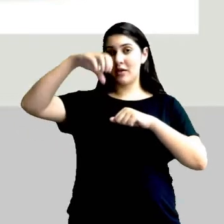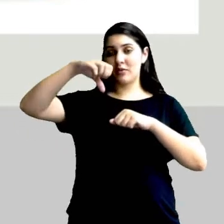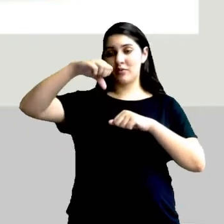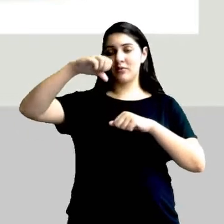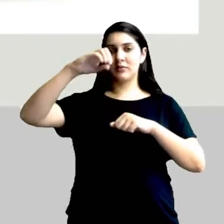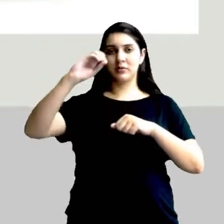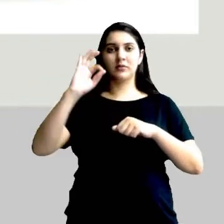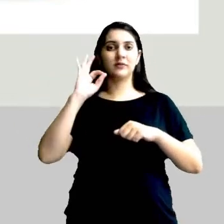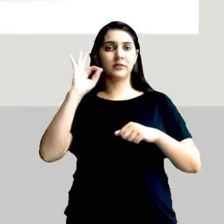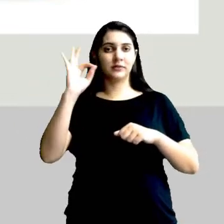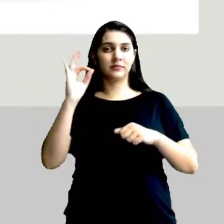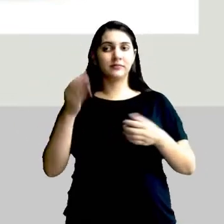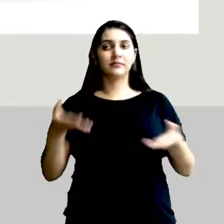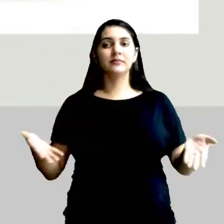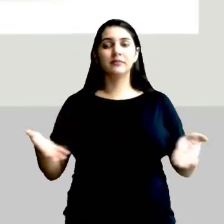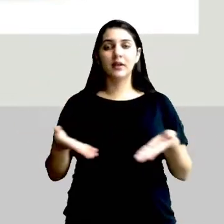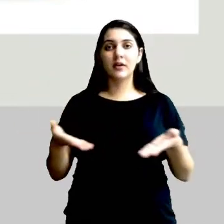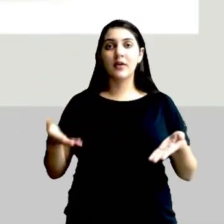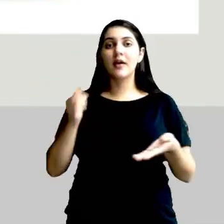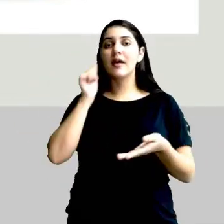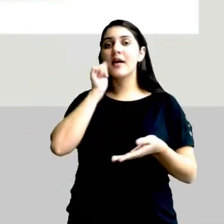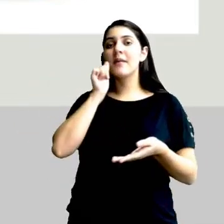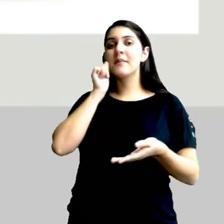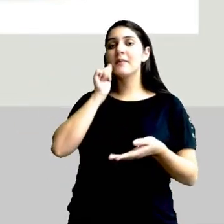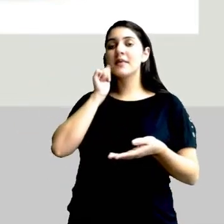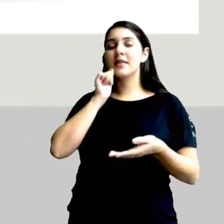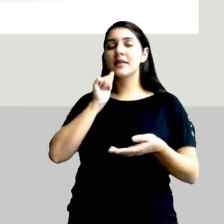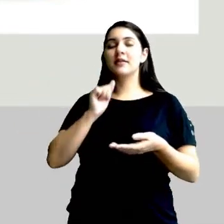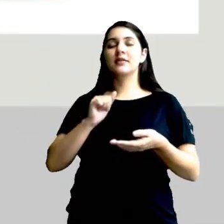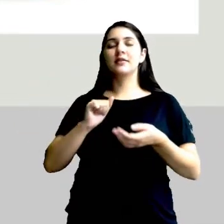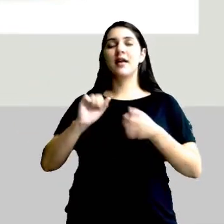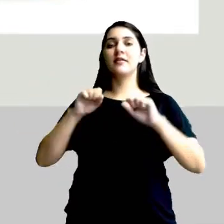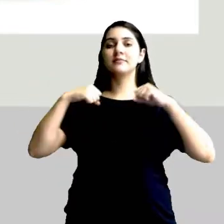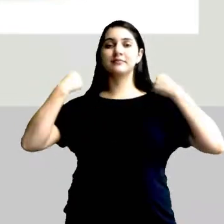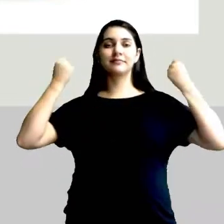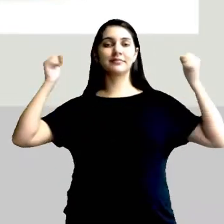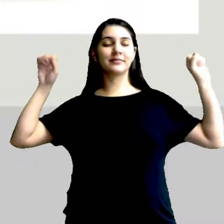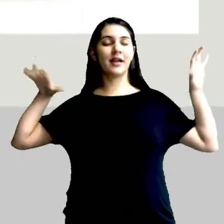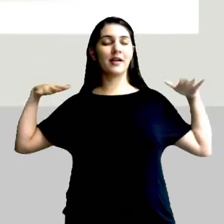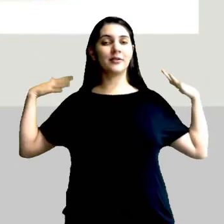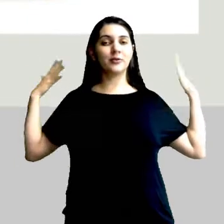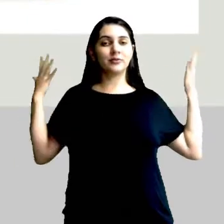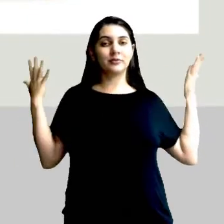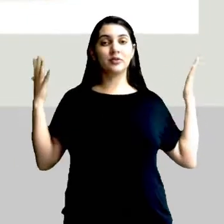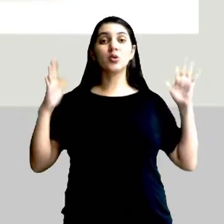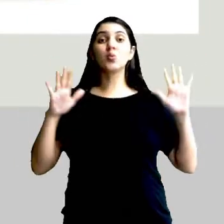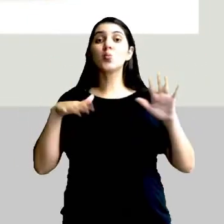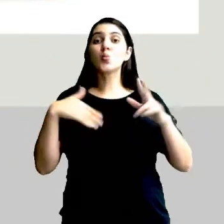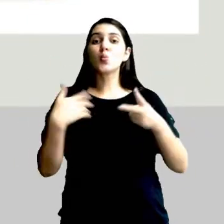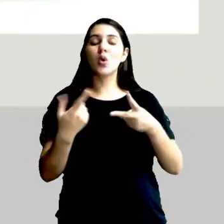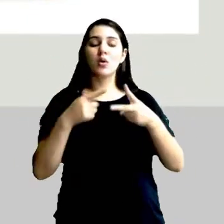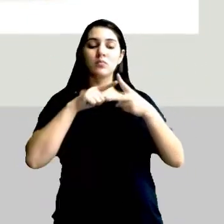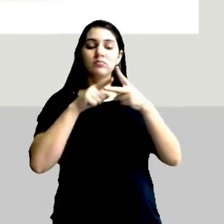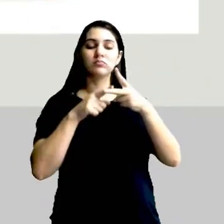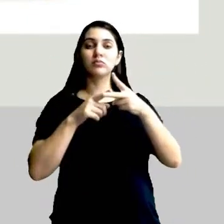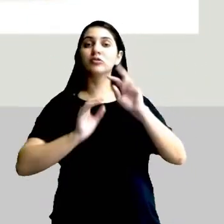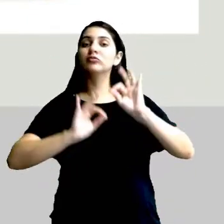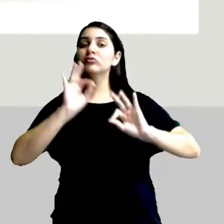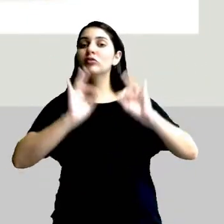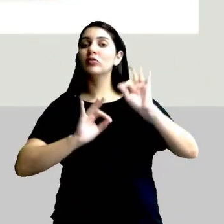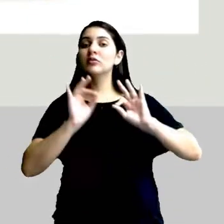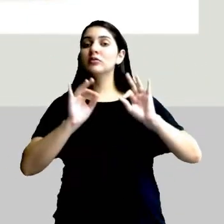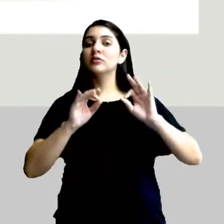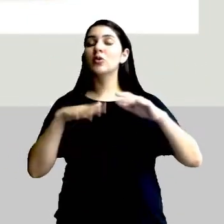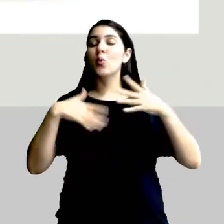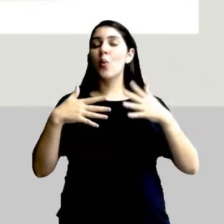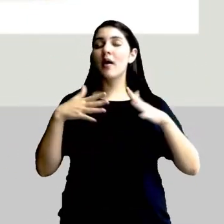90 graus. E agora, ó, a menina que está se alongando. Qual é o ângulo que foi formado devido à sua